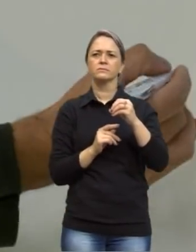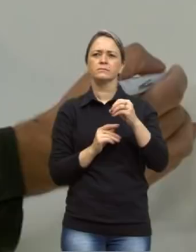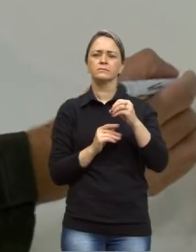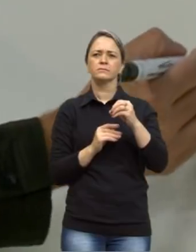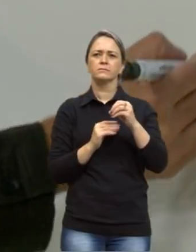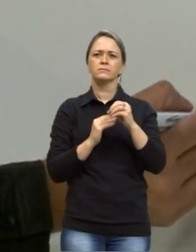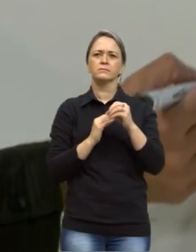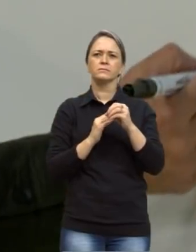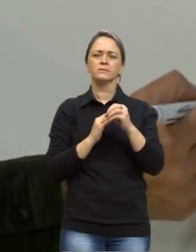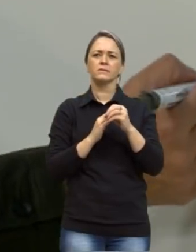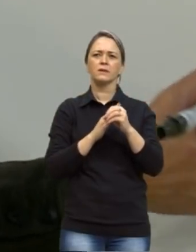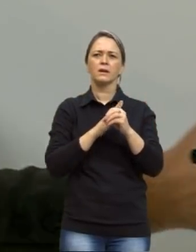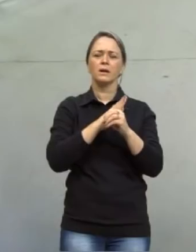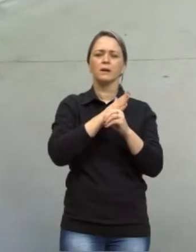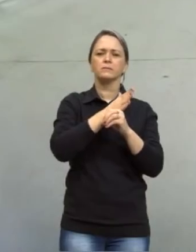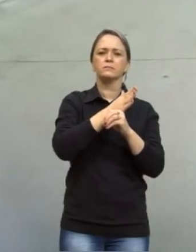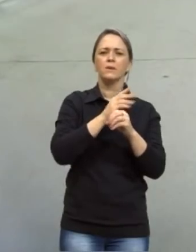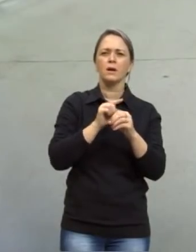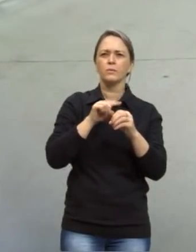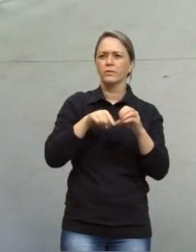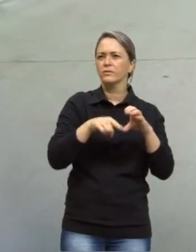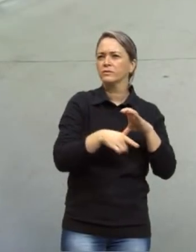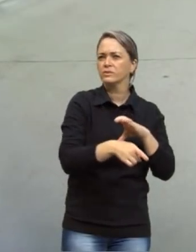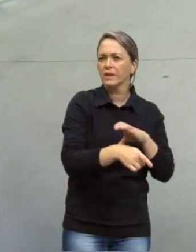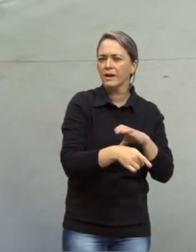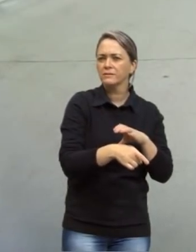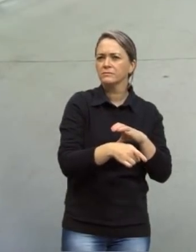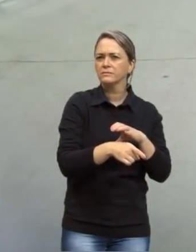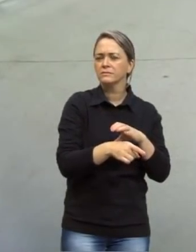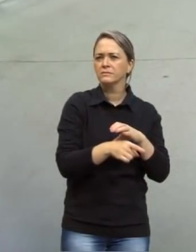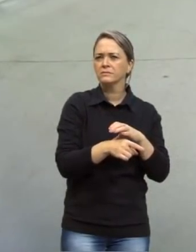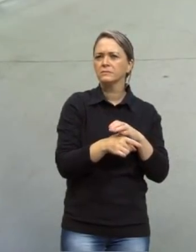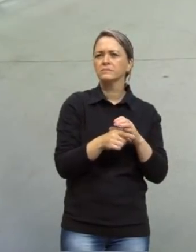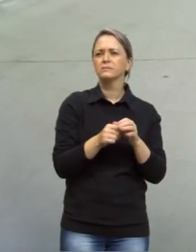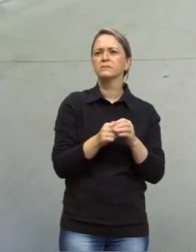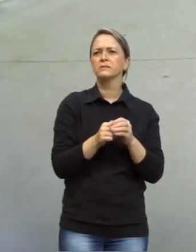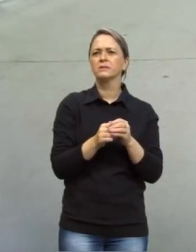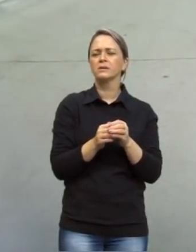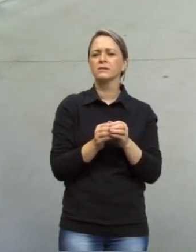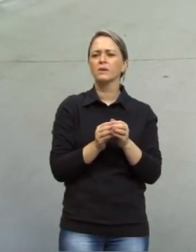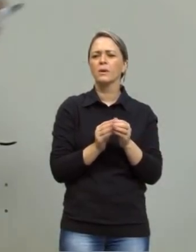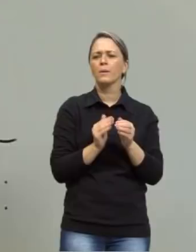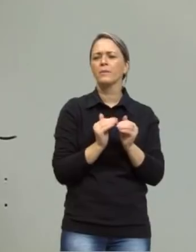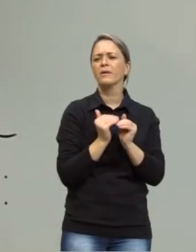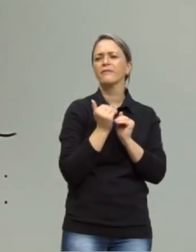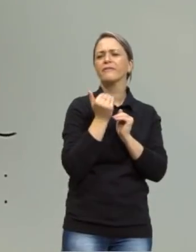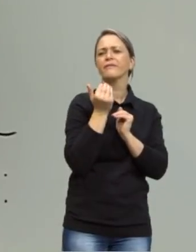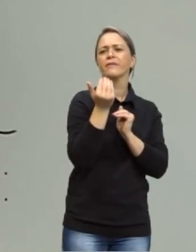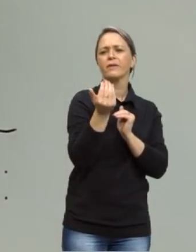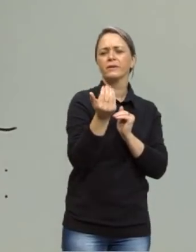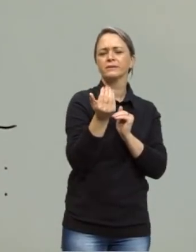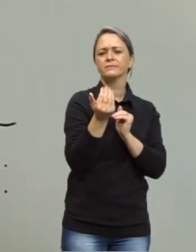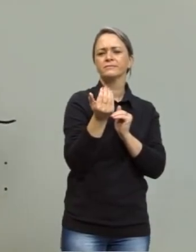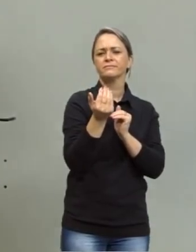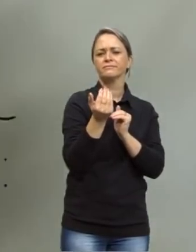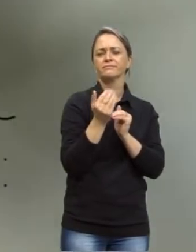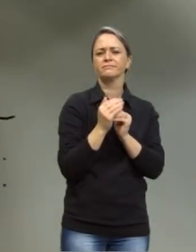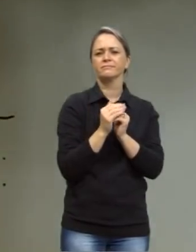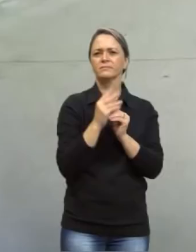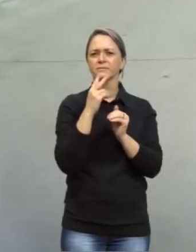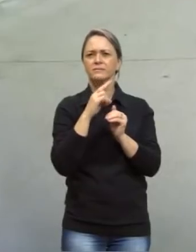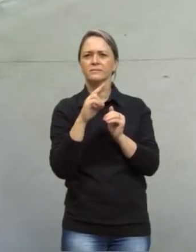para dentro do quadro oi e um vai estar se projetando para fora do quadro e